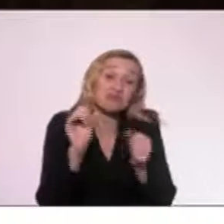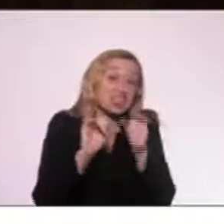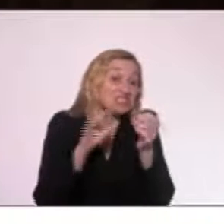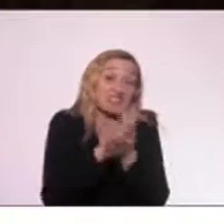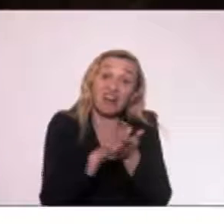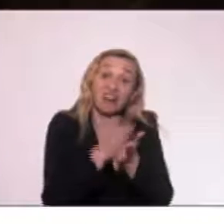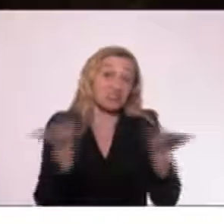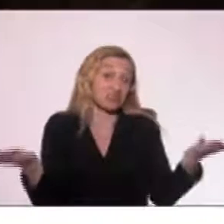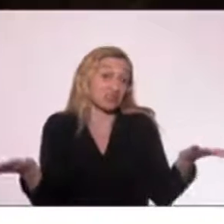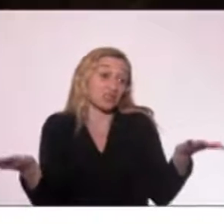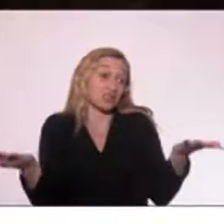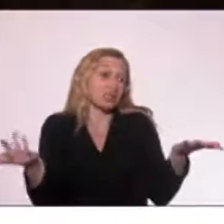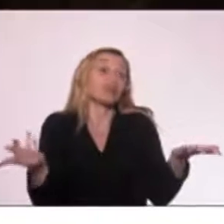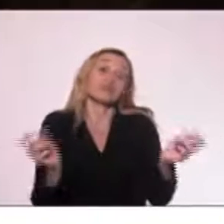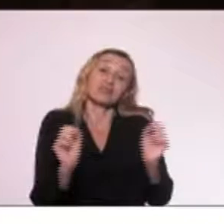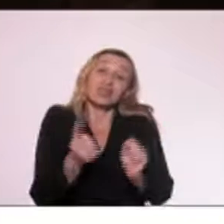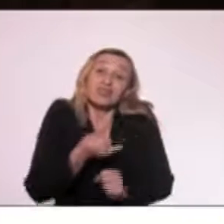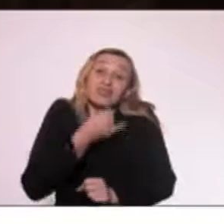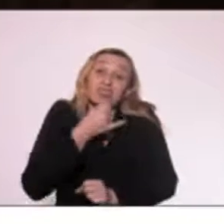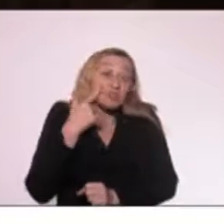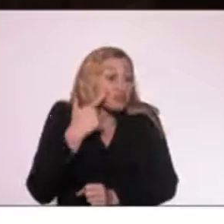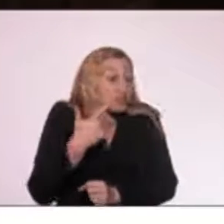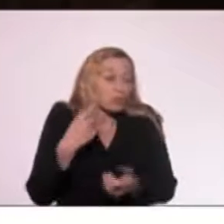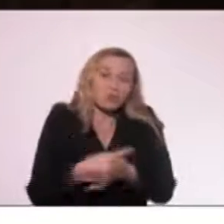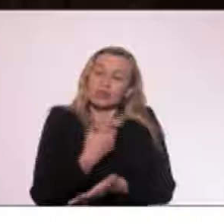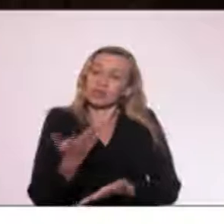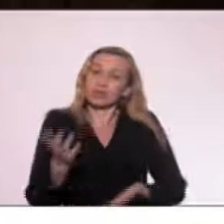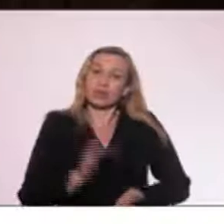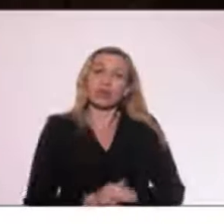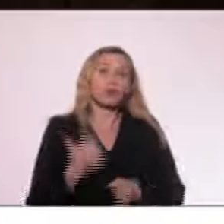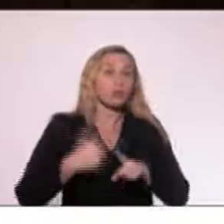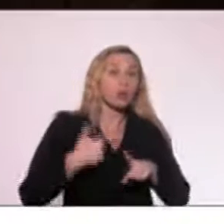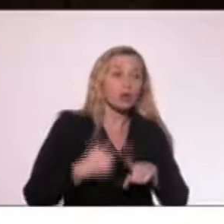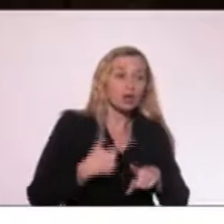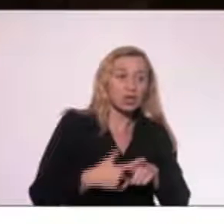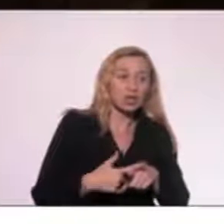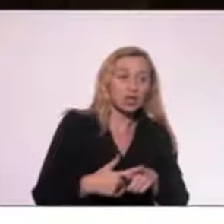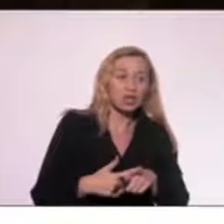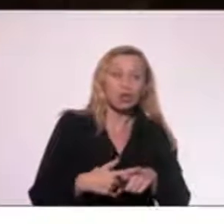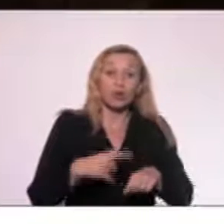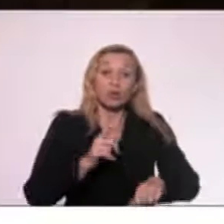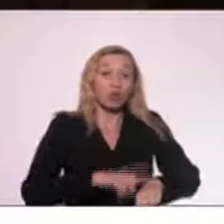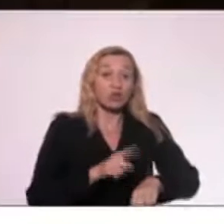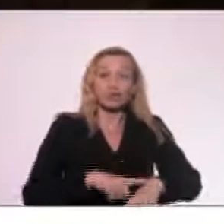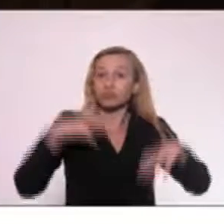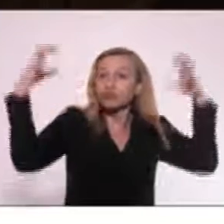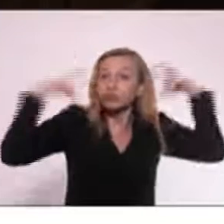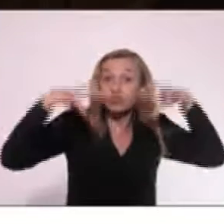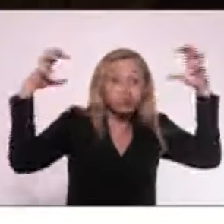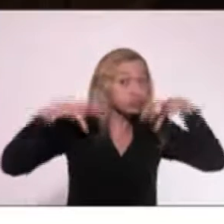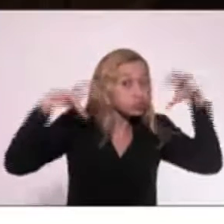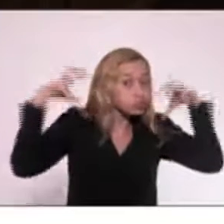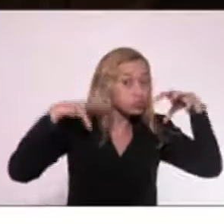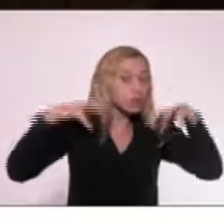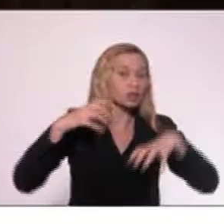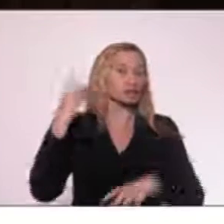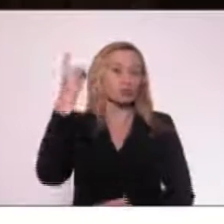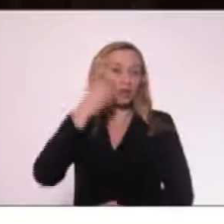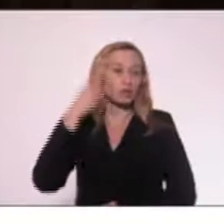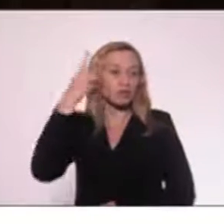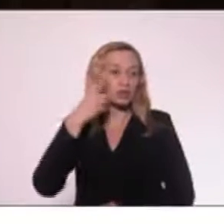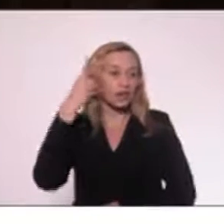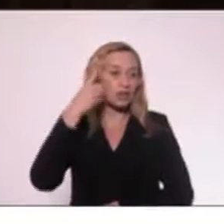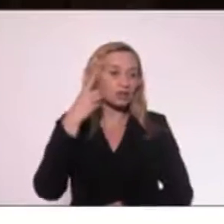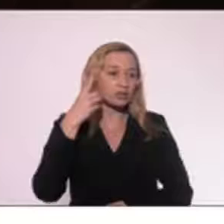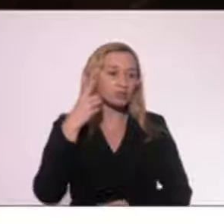que isso venha acontecer. Até porque o regime de chuvas, deputado, ele não se